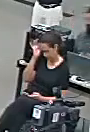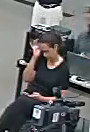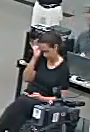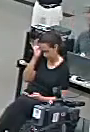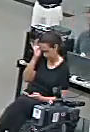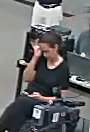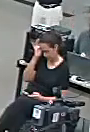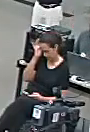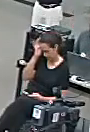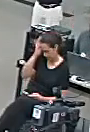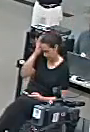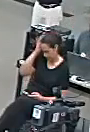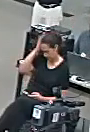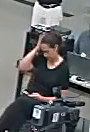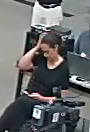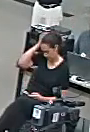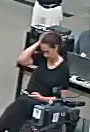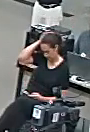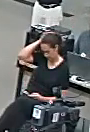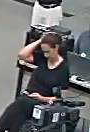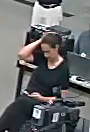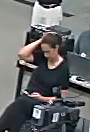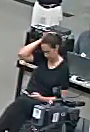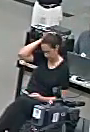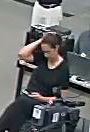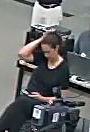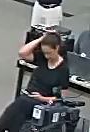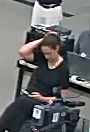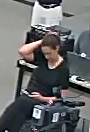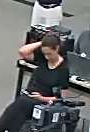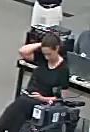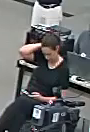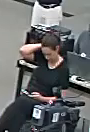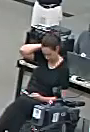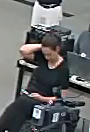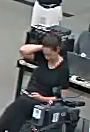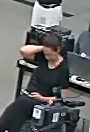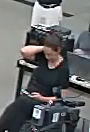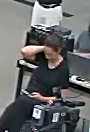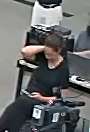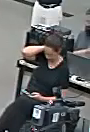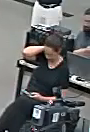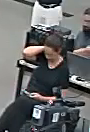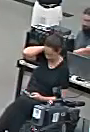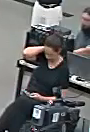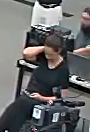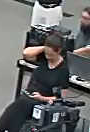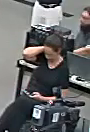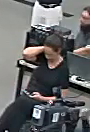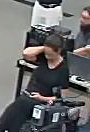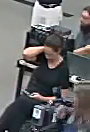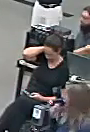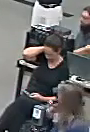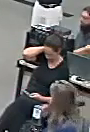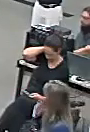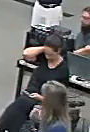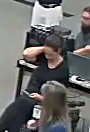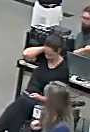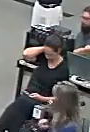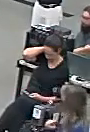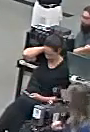vou fazer uma pergunta a senhora senora estava sabendo dessa essa decisão do STJ para concluir